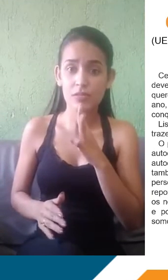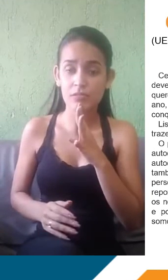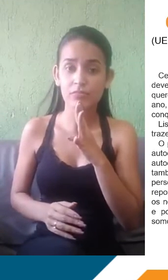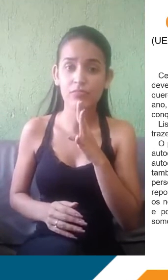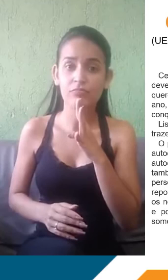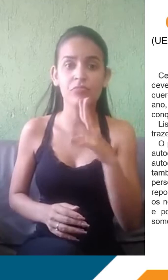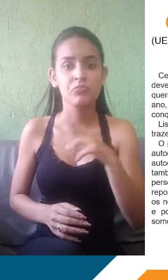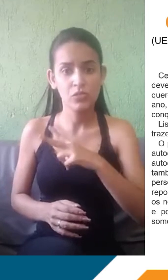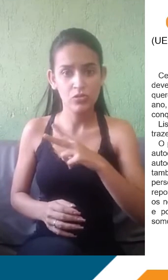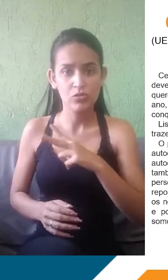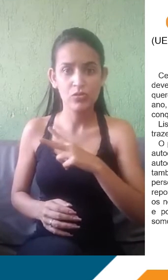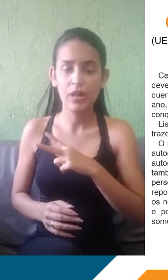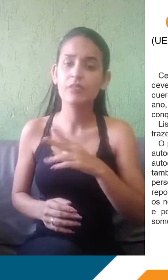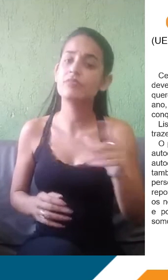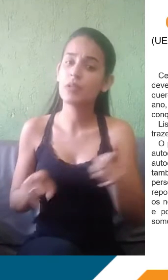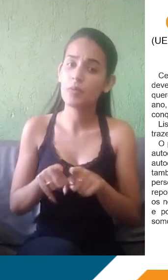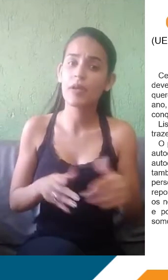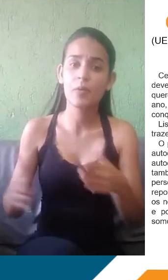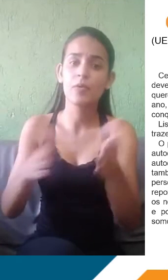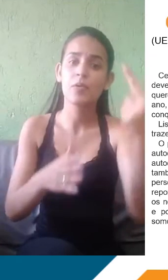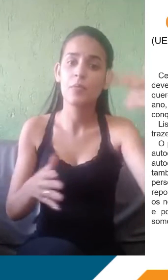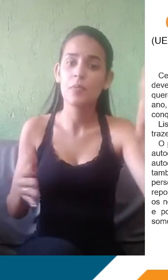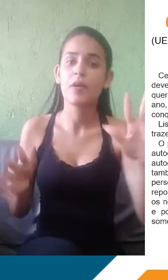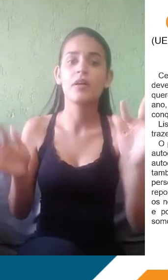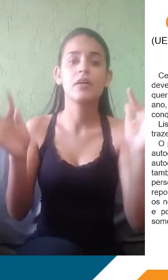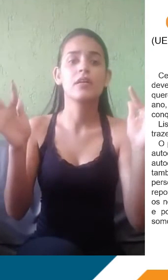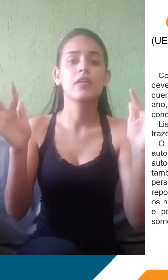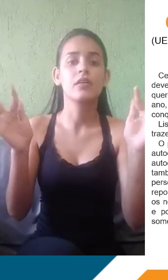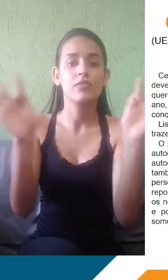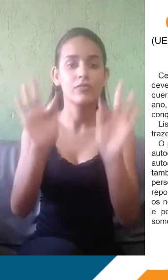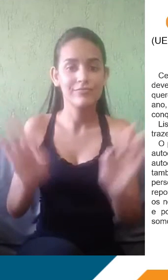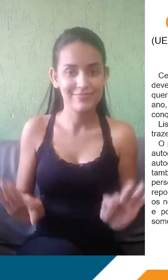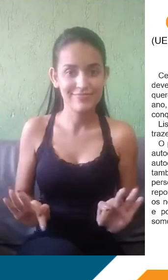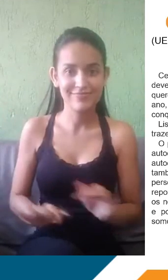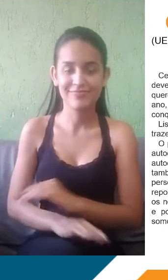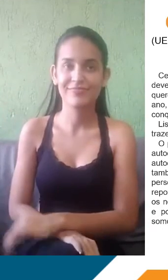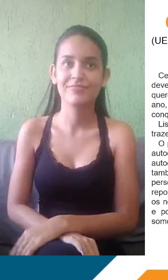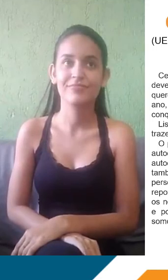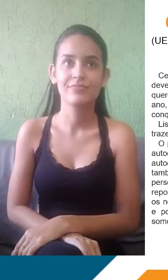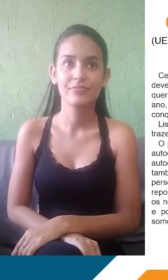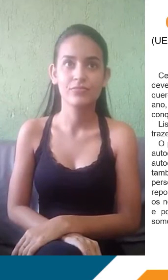exercício constante de autoconhecimento é um caminho para a felicidade. Linhas 8 a 10.